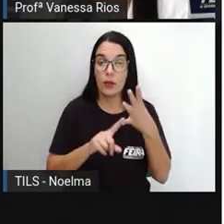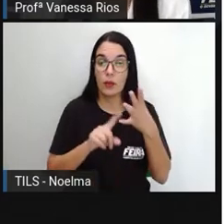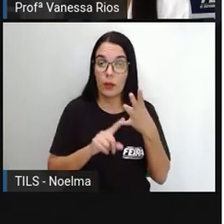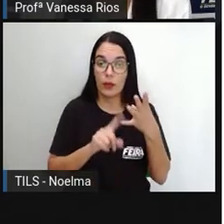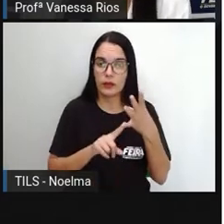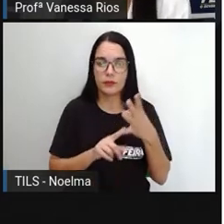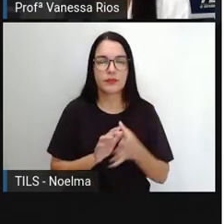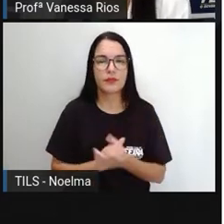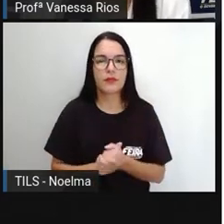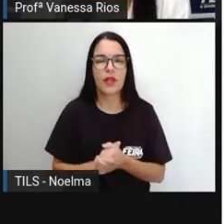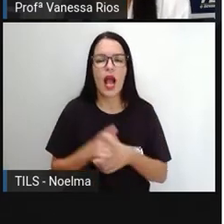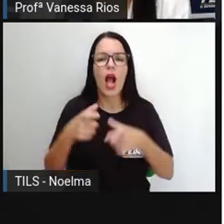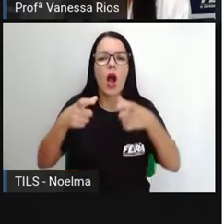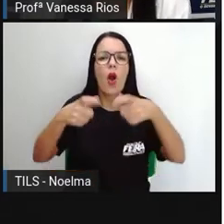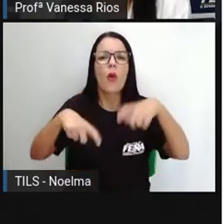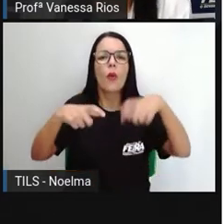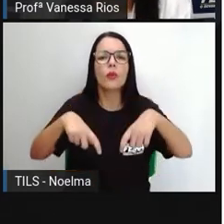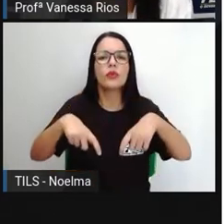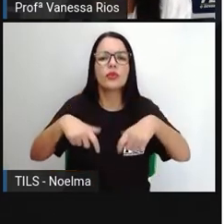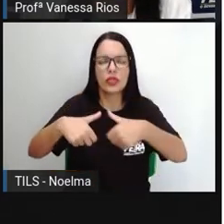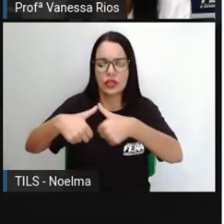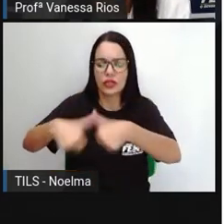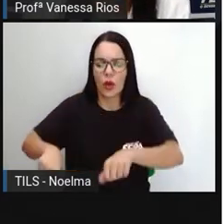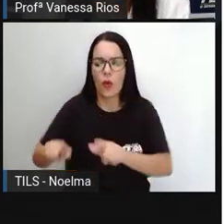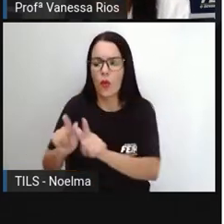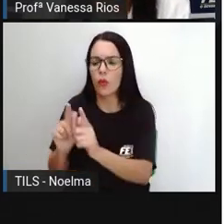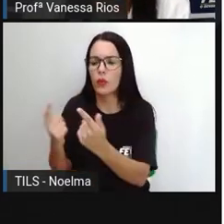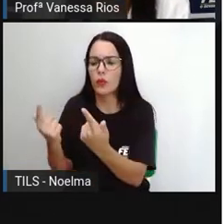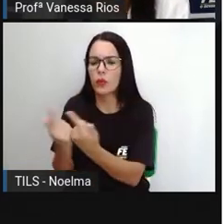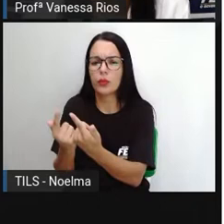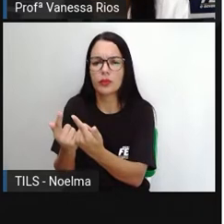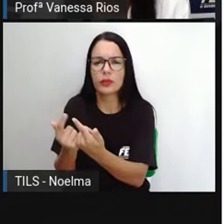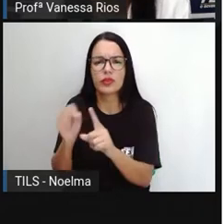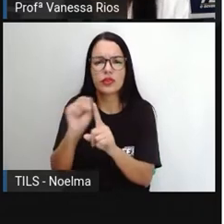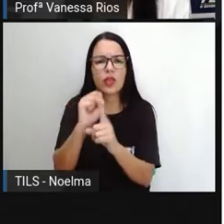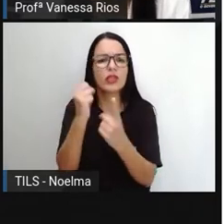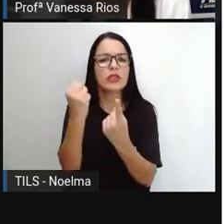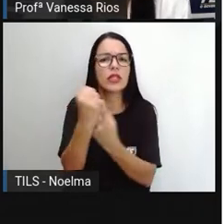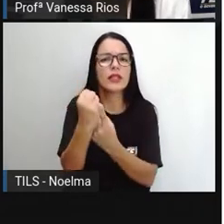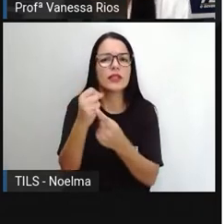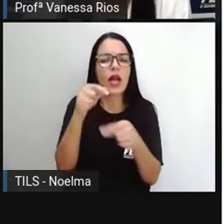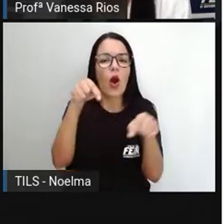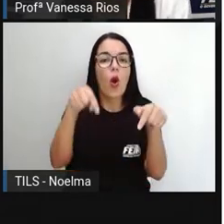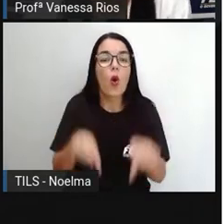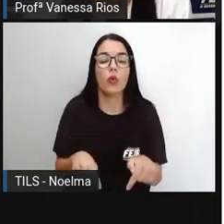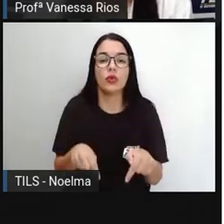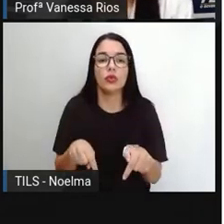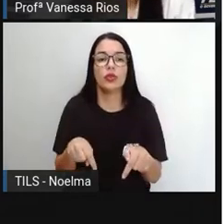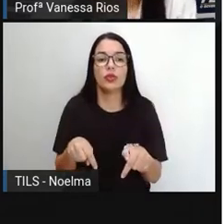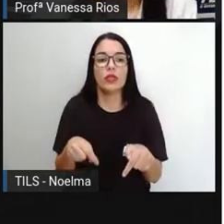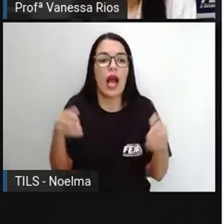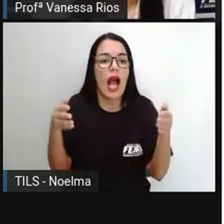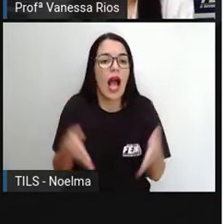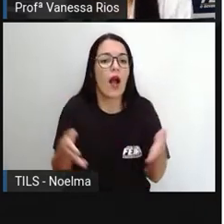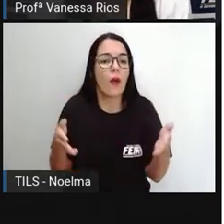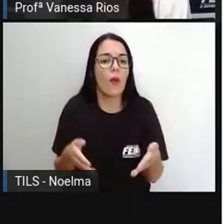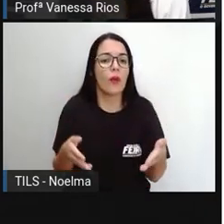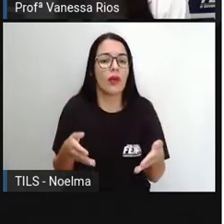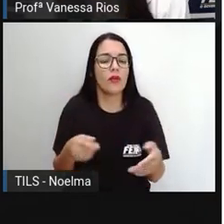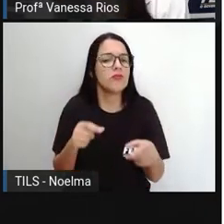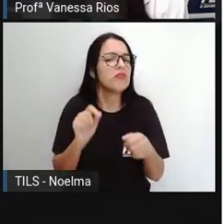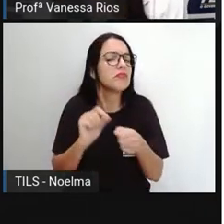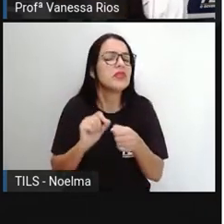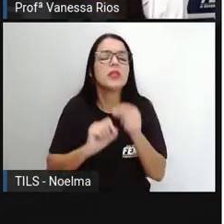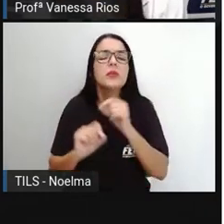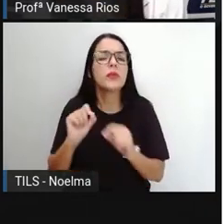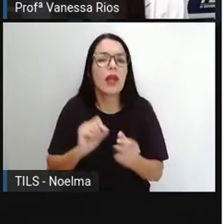Onde estão estes grupos sociais atualmente? Então esses grupos aí saíram do nômade, foram